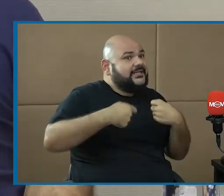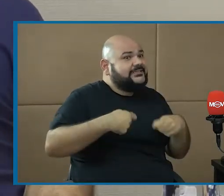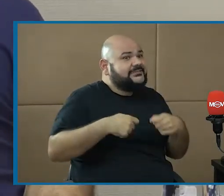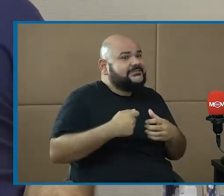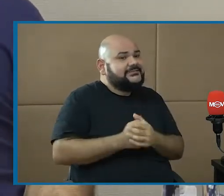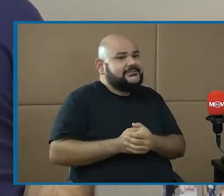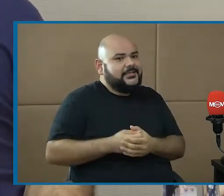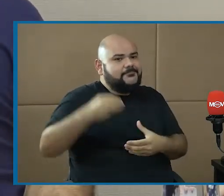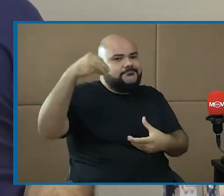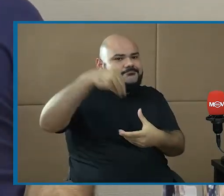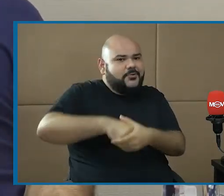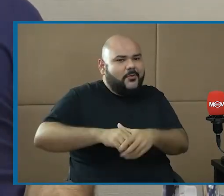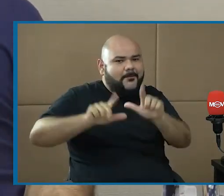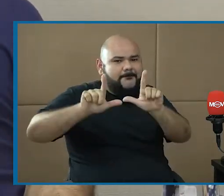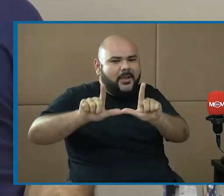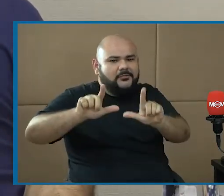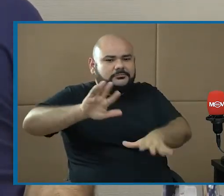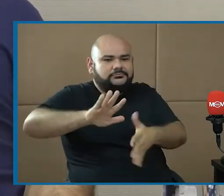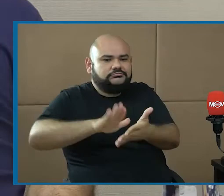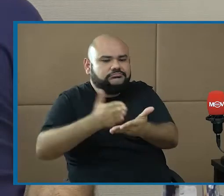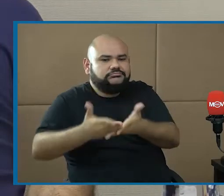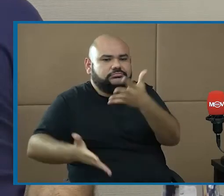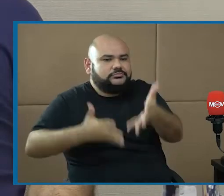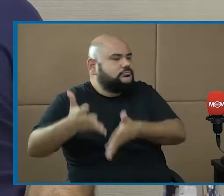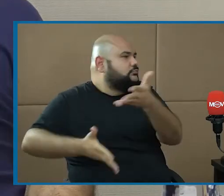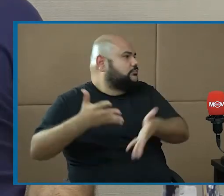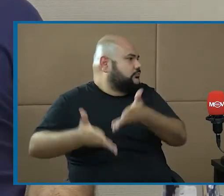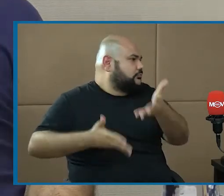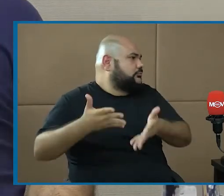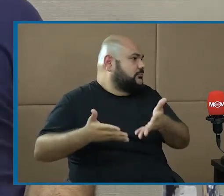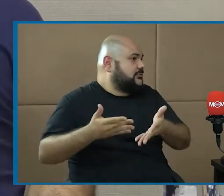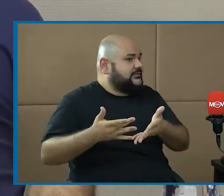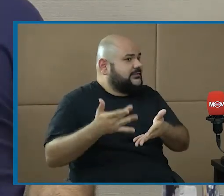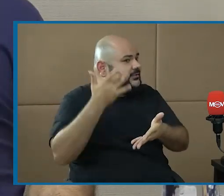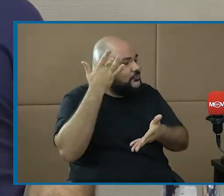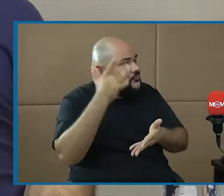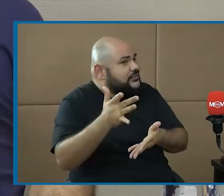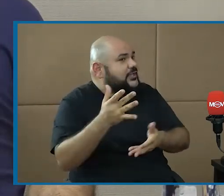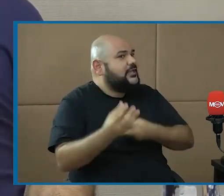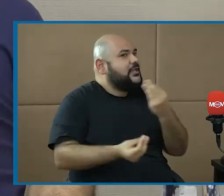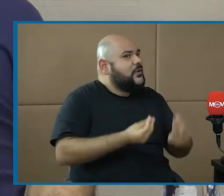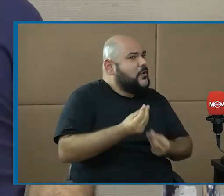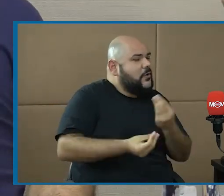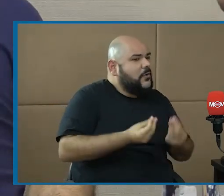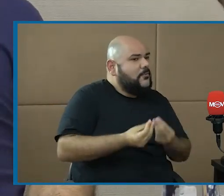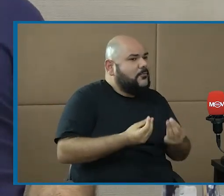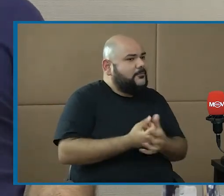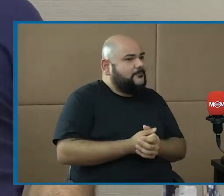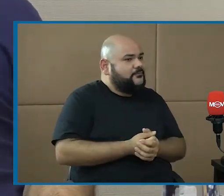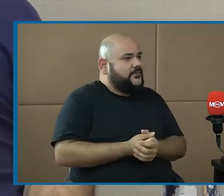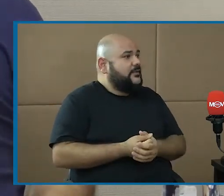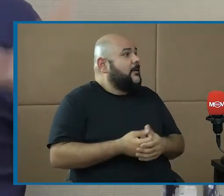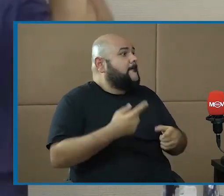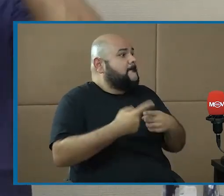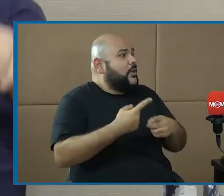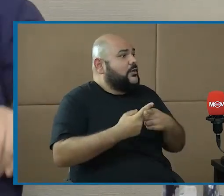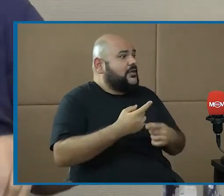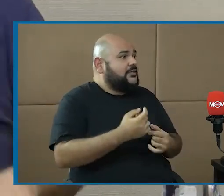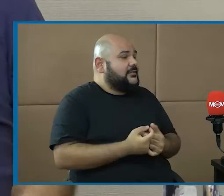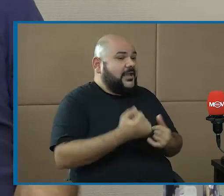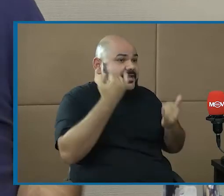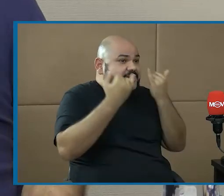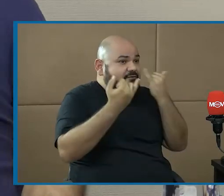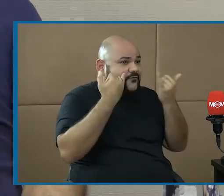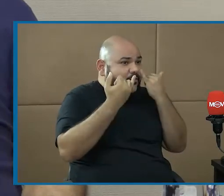coisa imediata da mudança no ato. É alguma coisa mais preparada, pré-gravada, né, do que uma